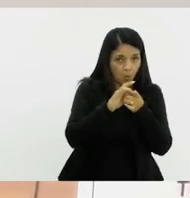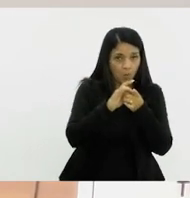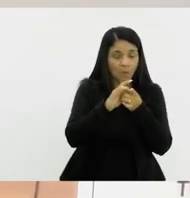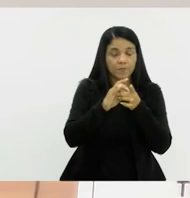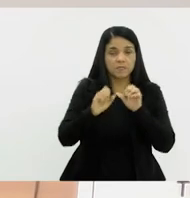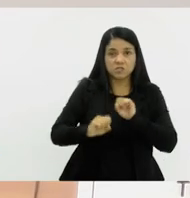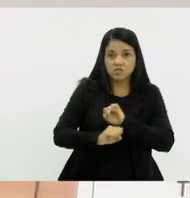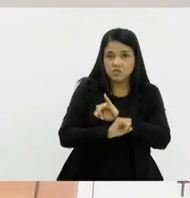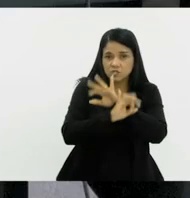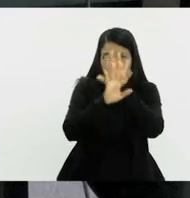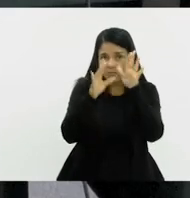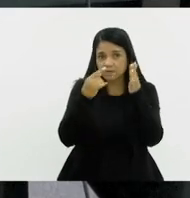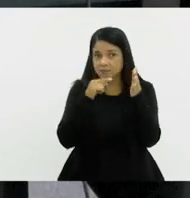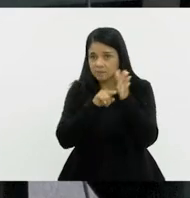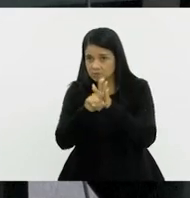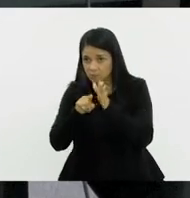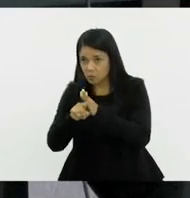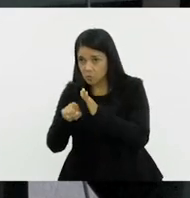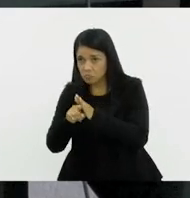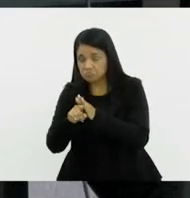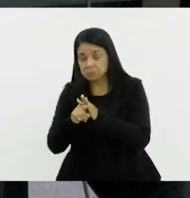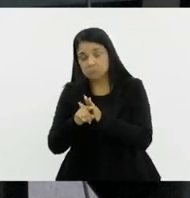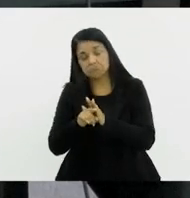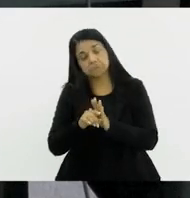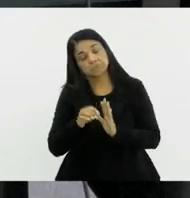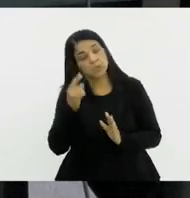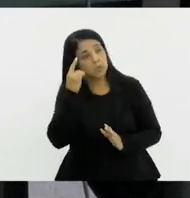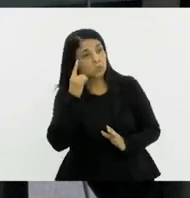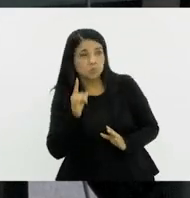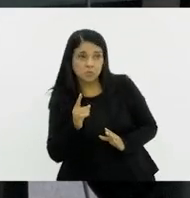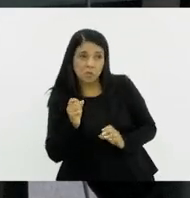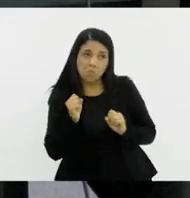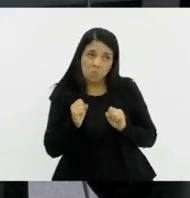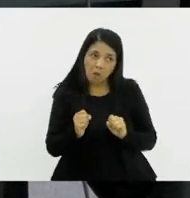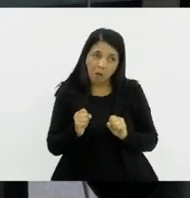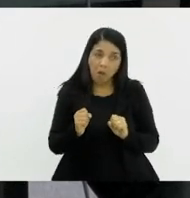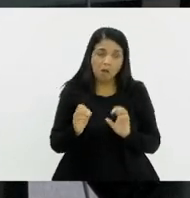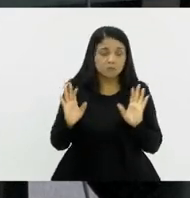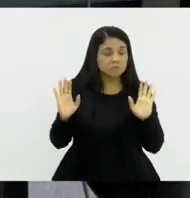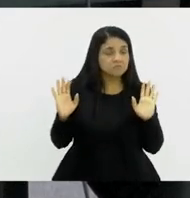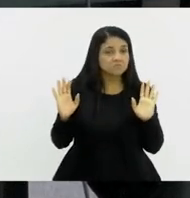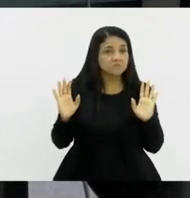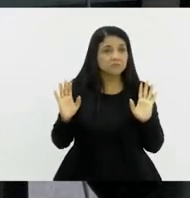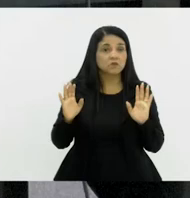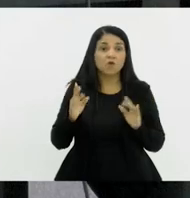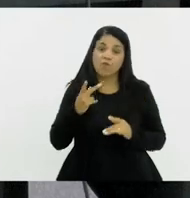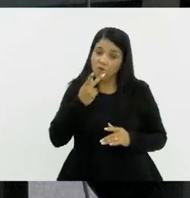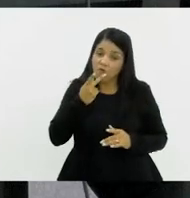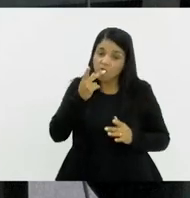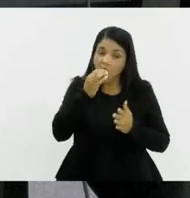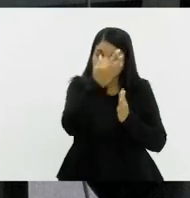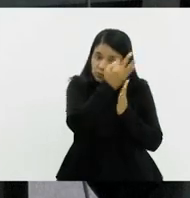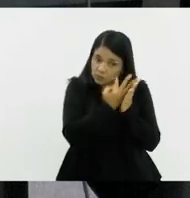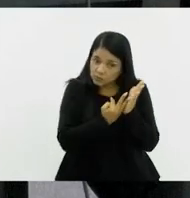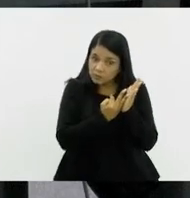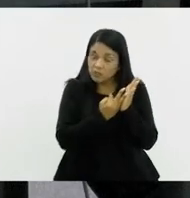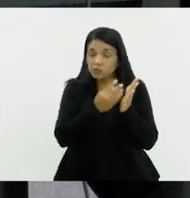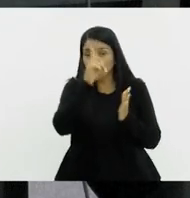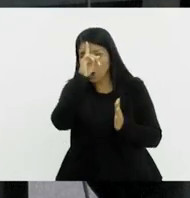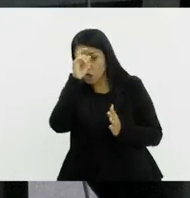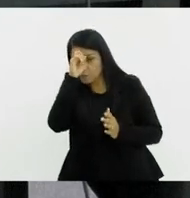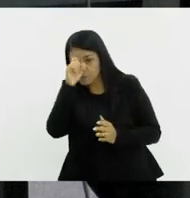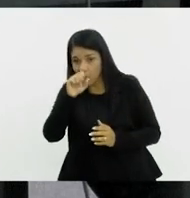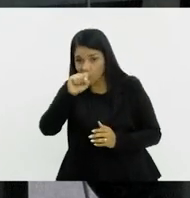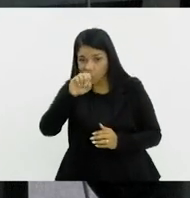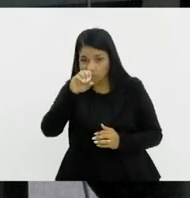para a gente entender. Não sei. Não, talvez ele possa vir aqui, né? Porque foi dito que era um hospital. A pergunta é um hospital com 80 Sim.